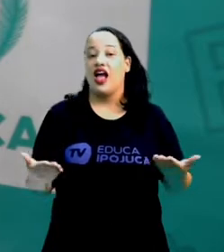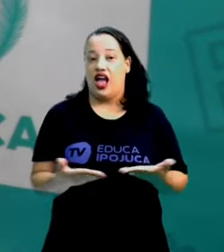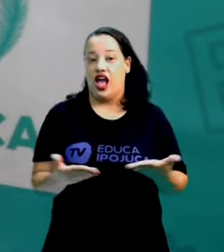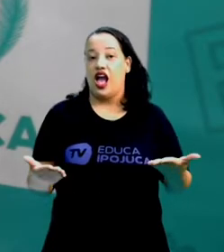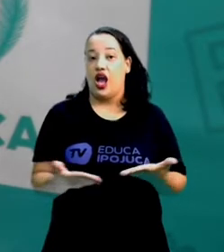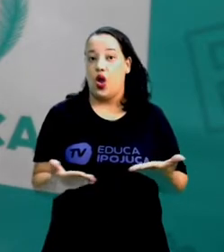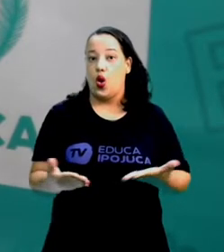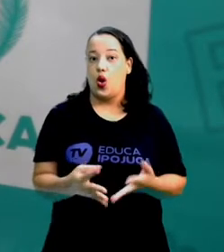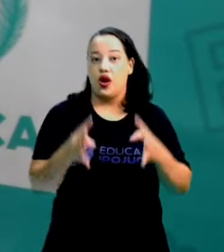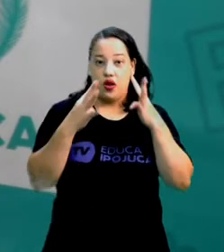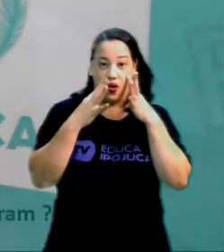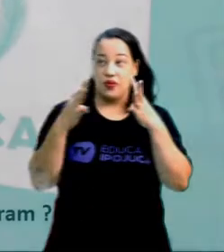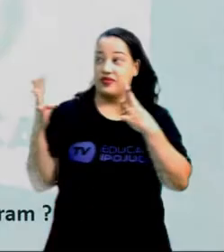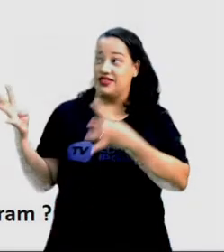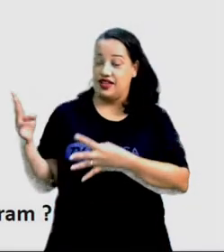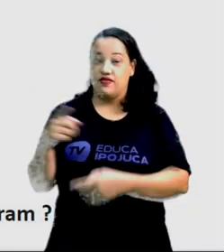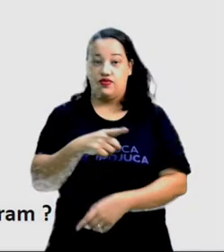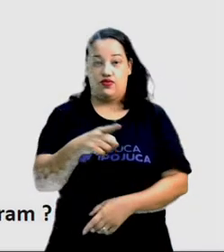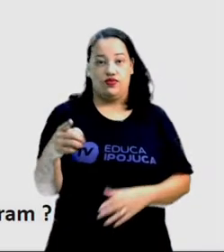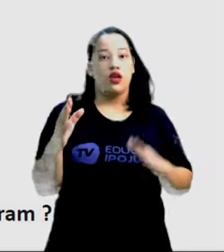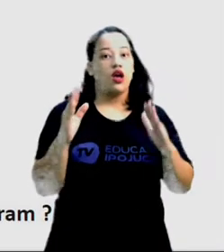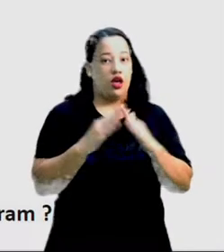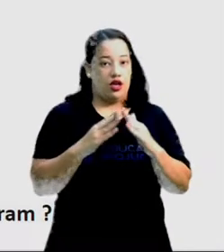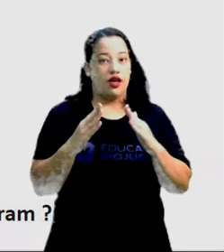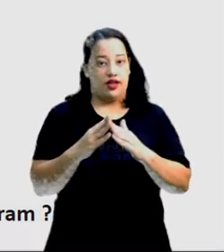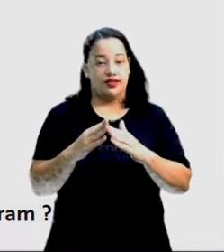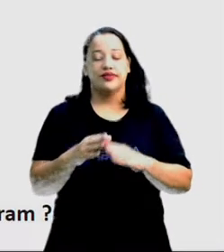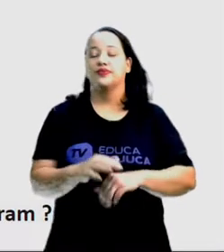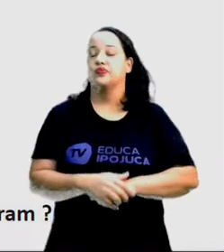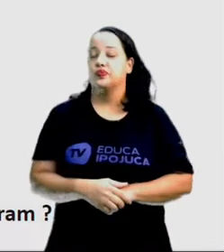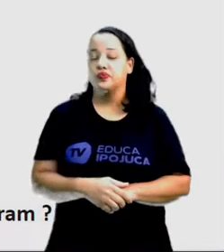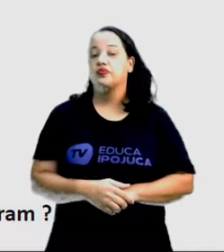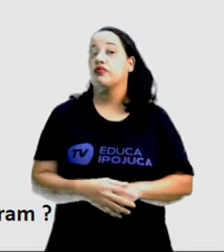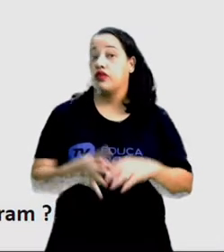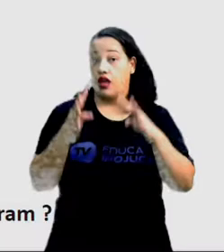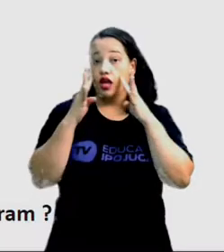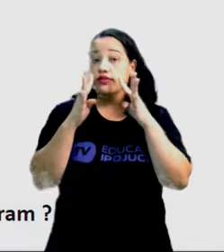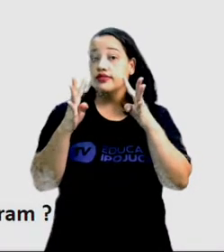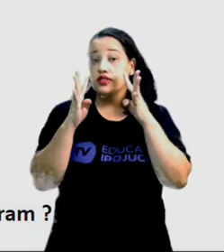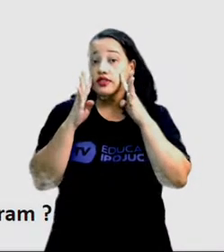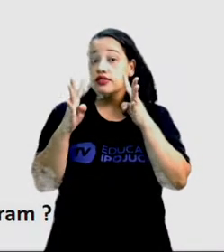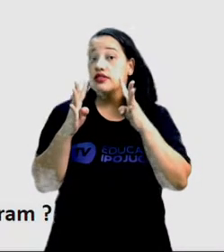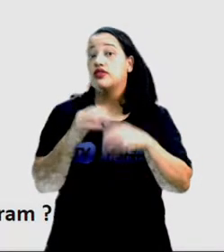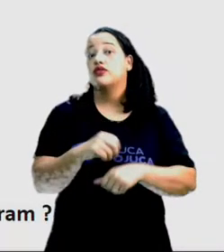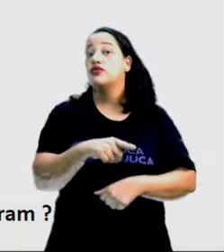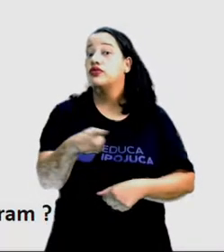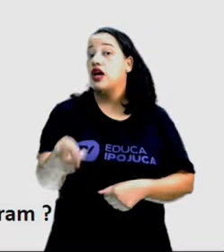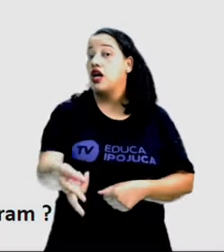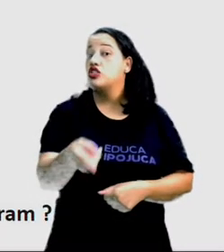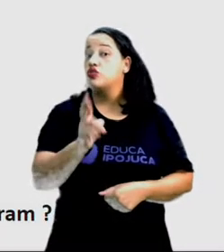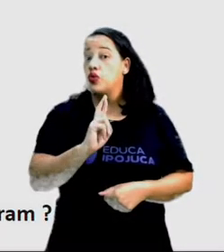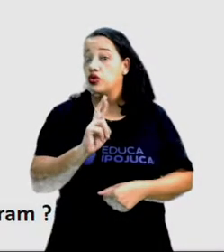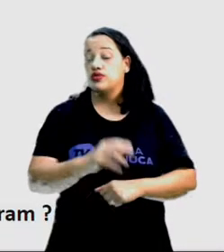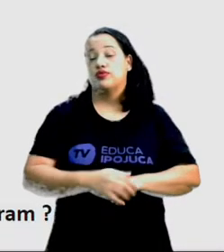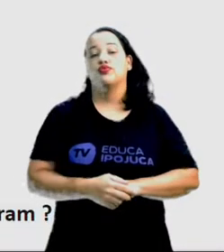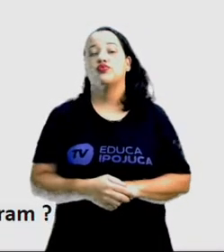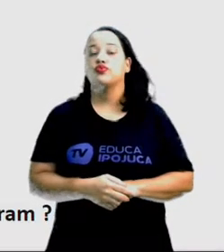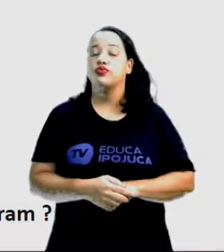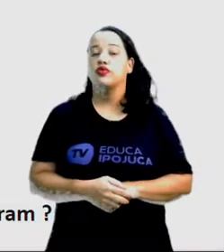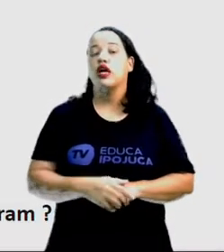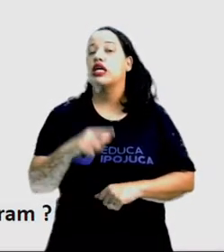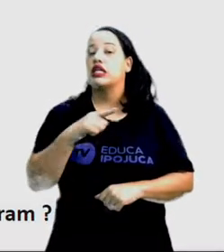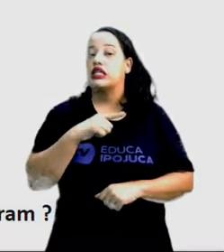Agora, observem aí na casa de vocês, crianças. Prestem bastante atenção e responda. Temos